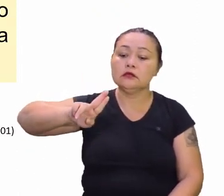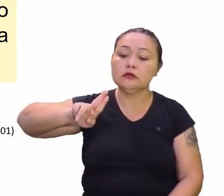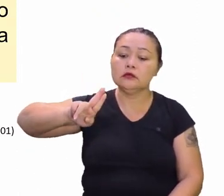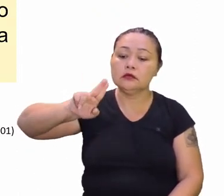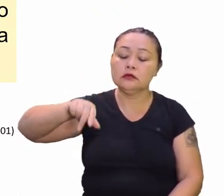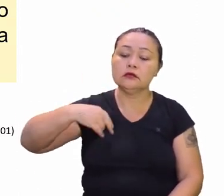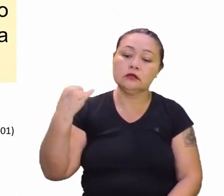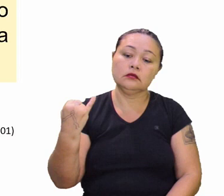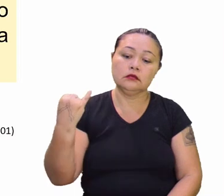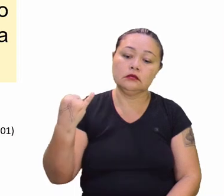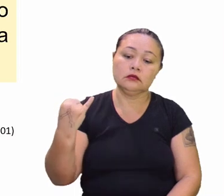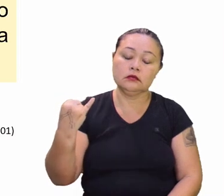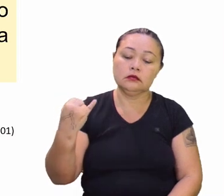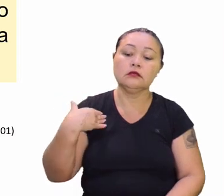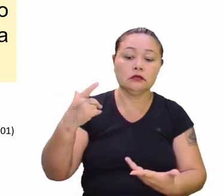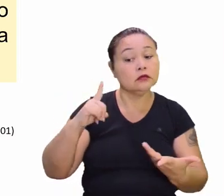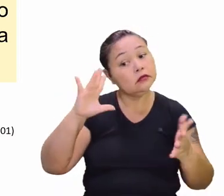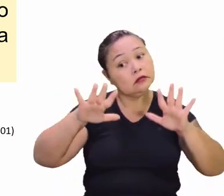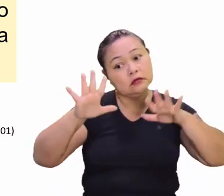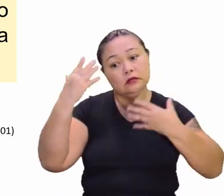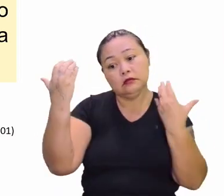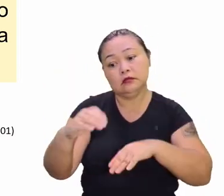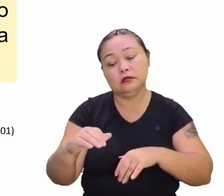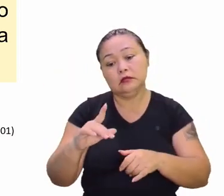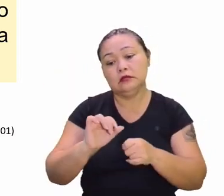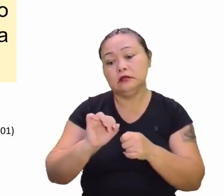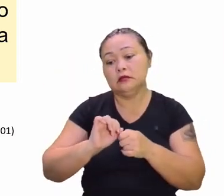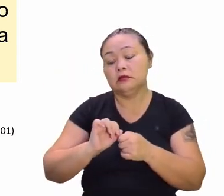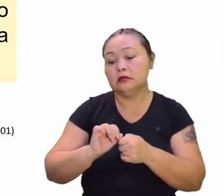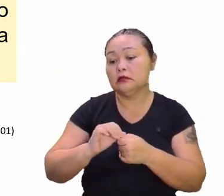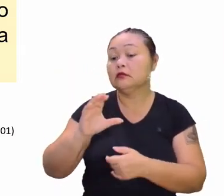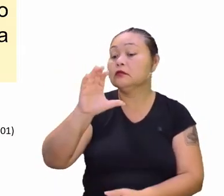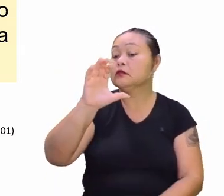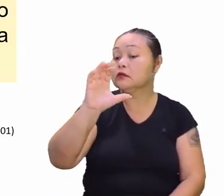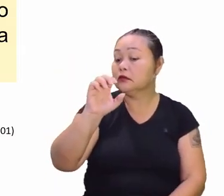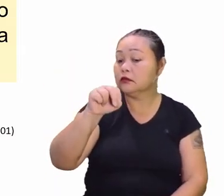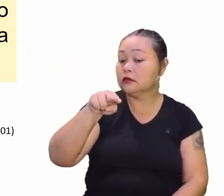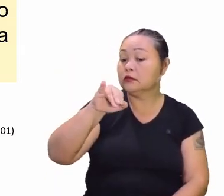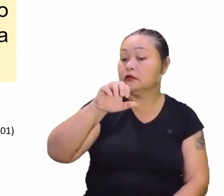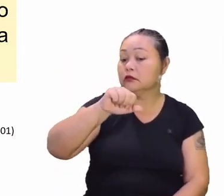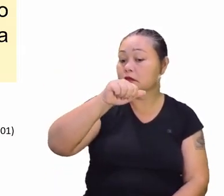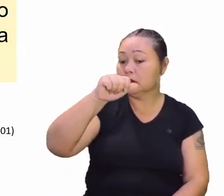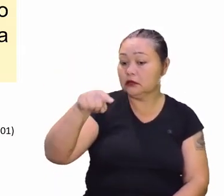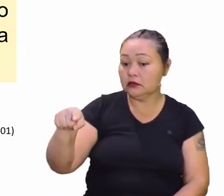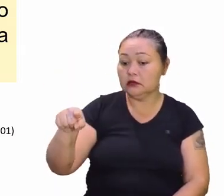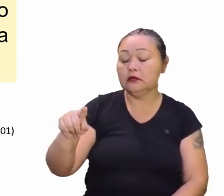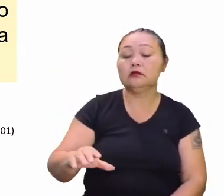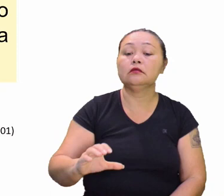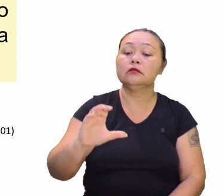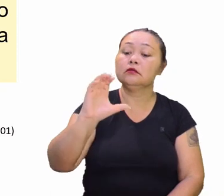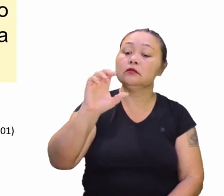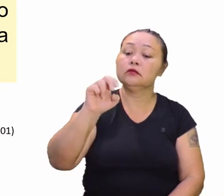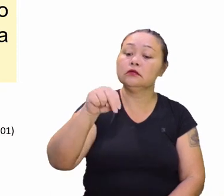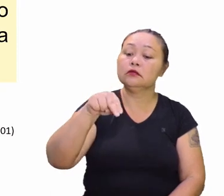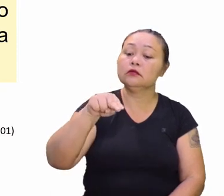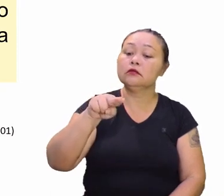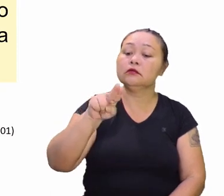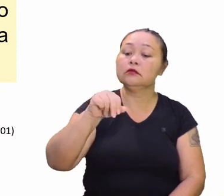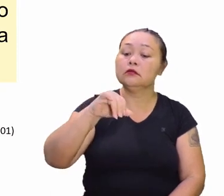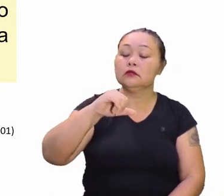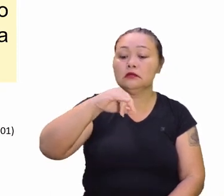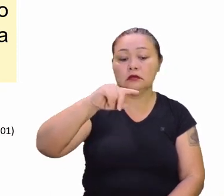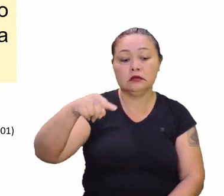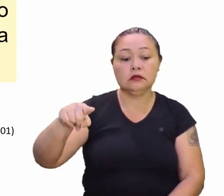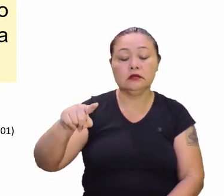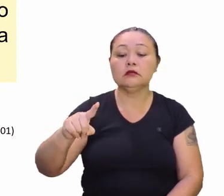que é importante, que porventura cair no concurso, é a de Cunhã. Cunhã. A Estação